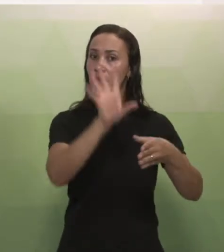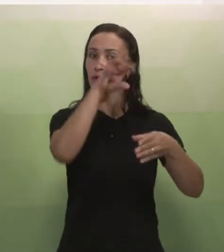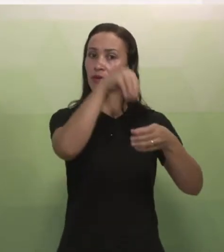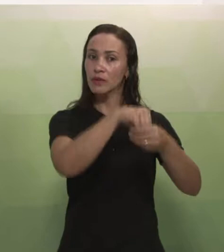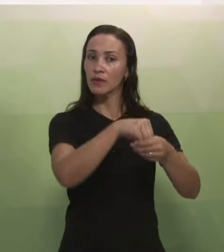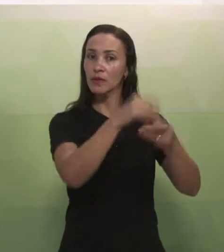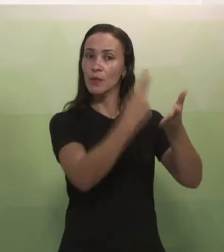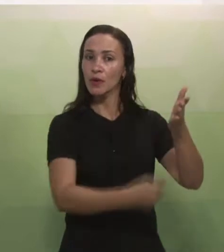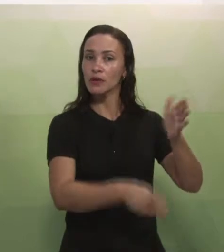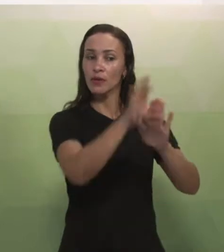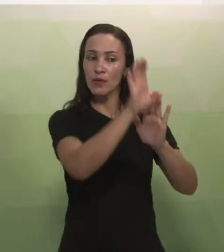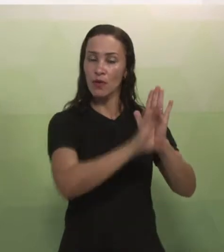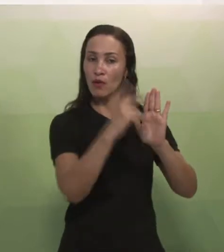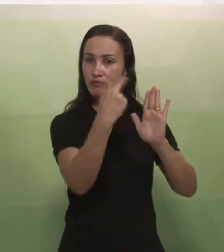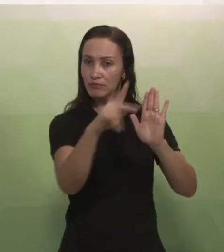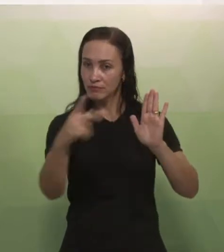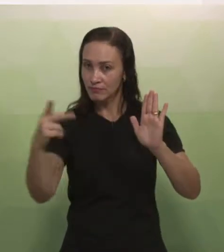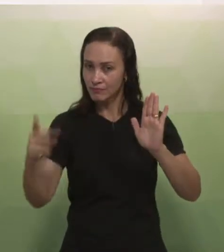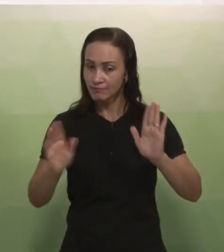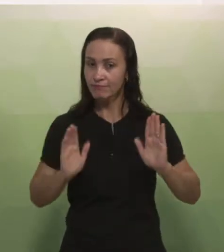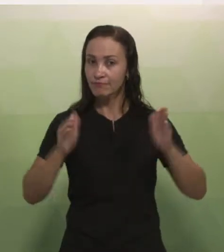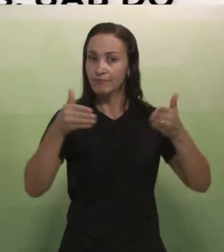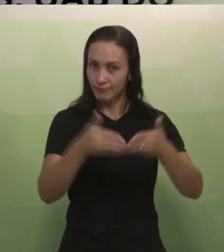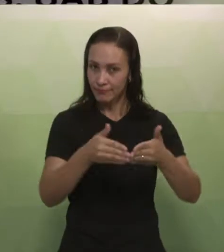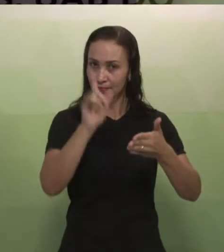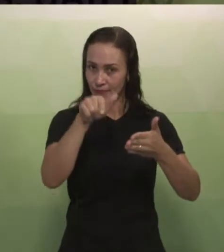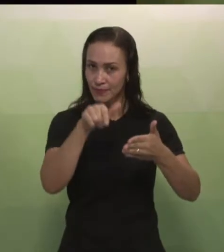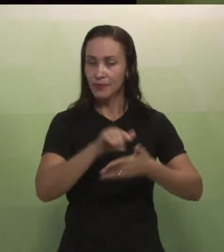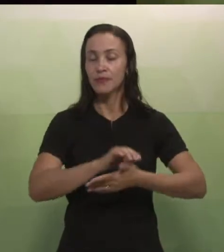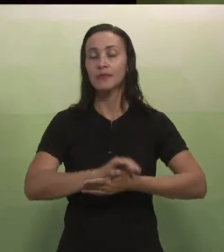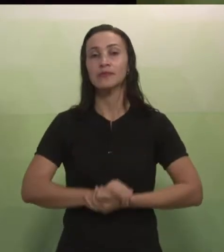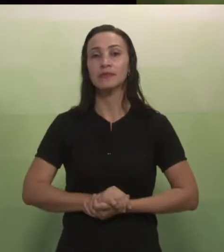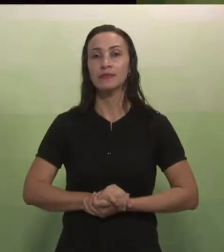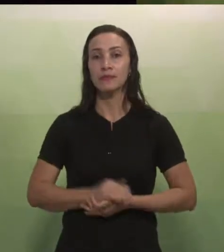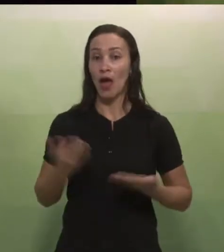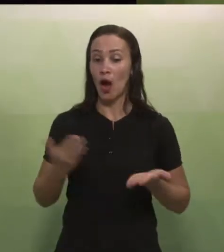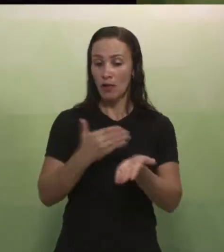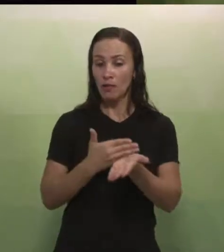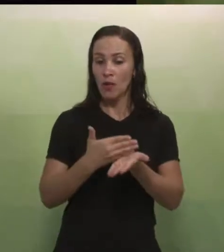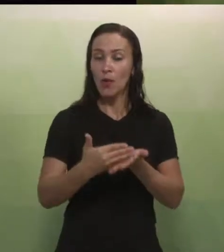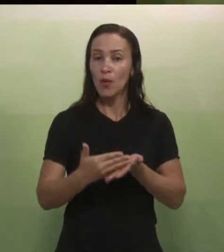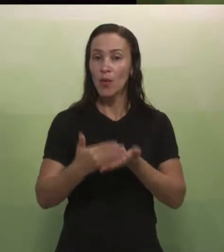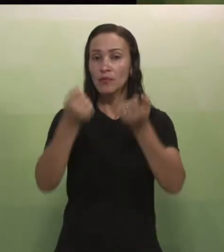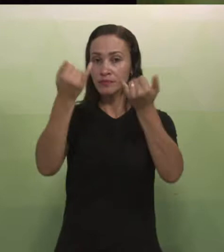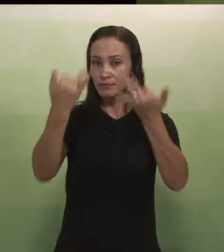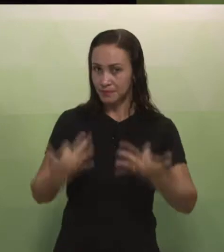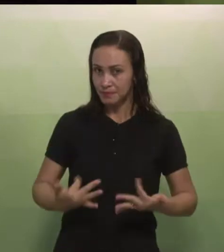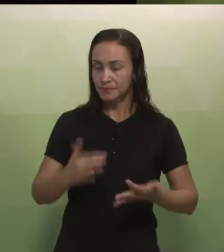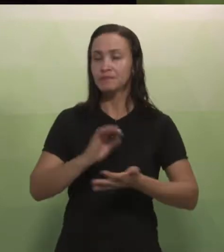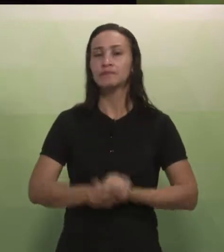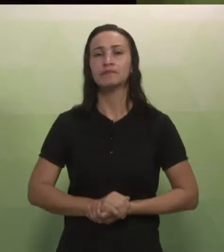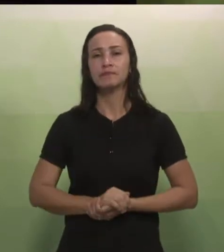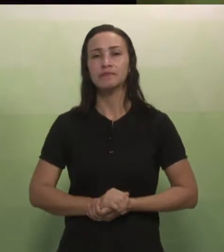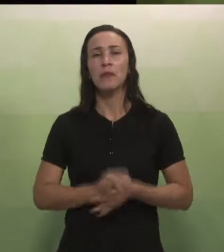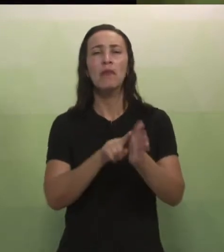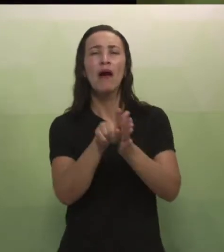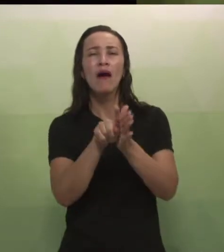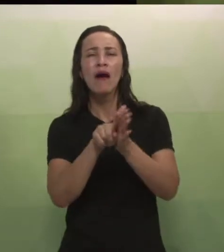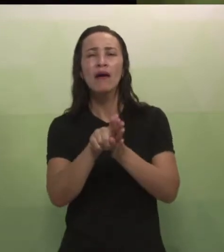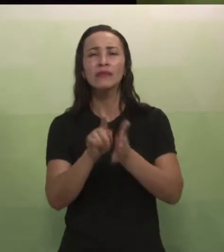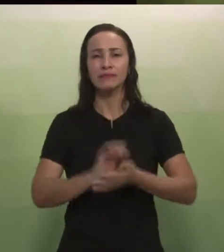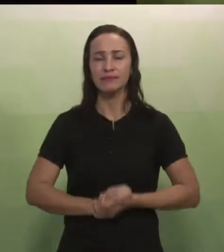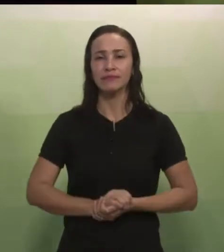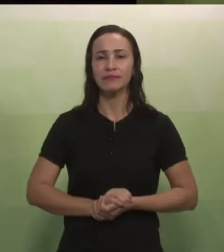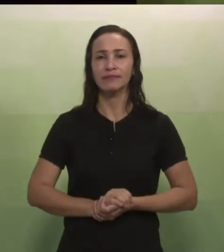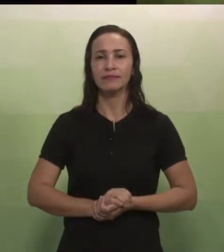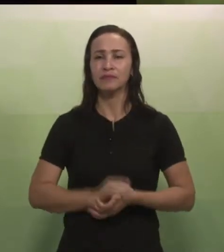plano curricular de vocês, destinada a isso. Então, eu inicio a minha fala por uma indagação,